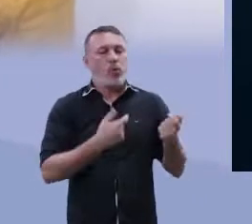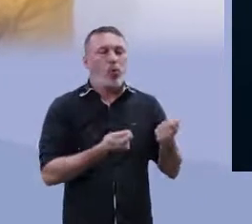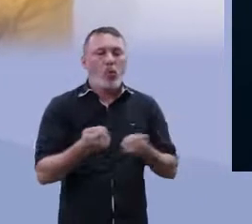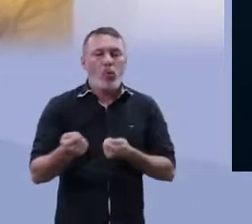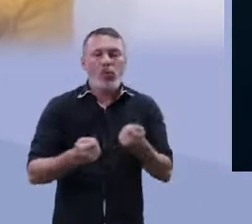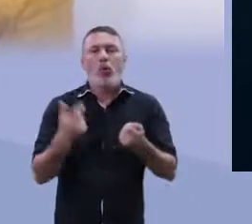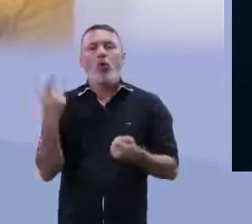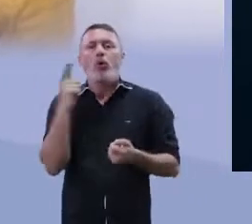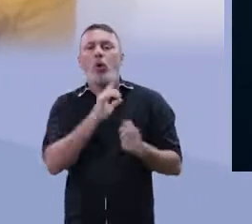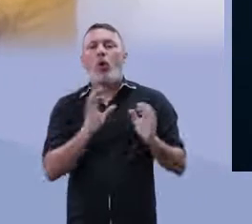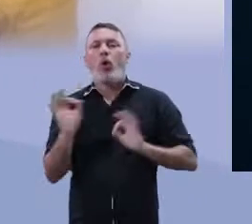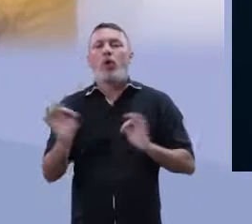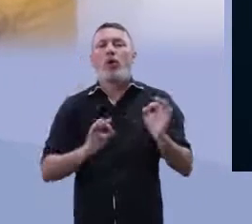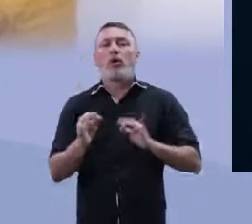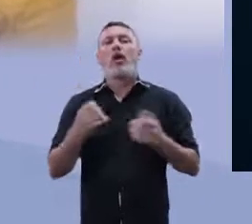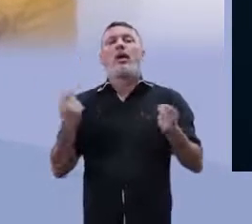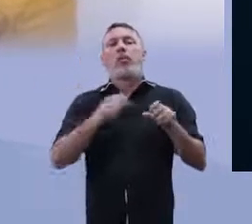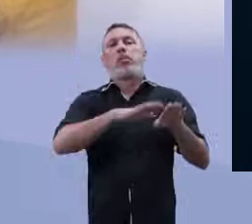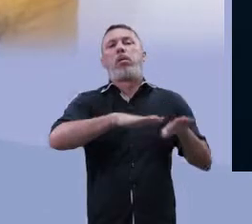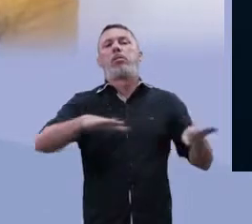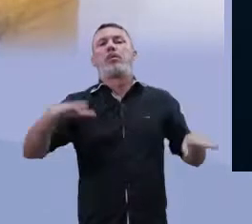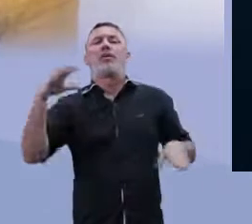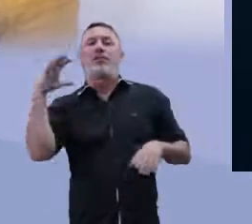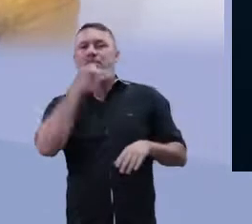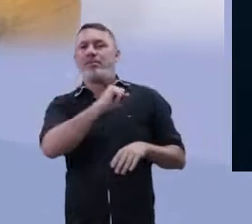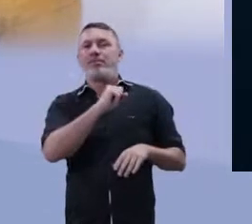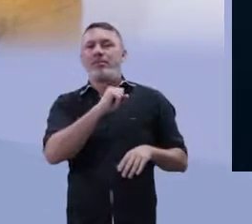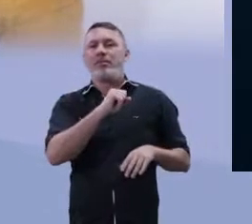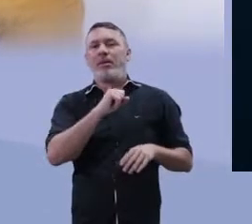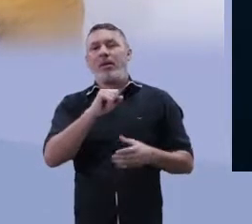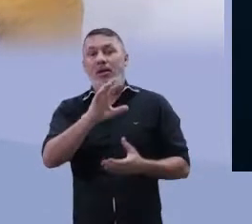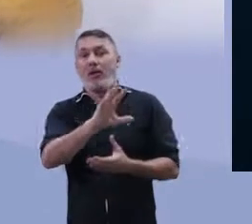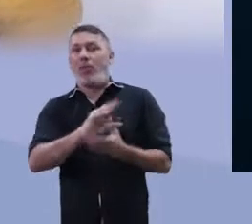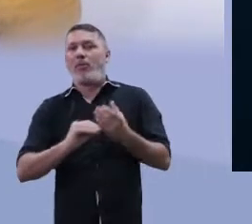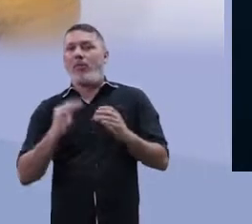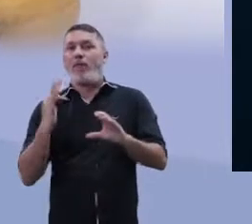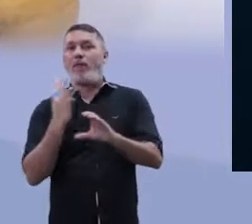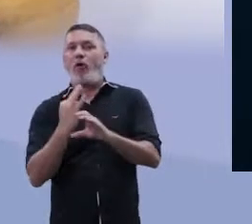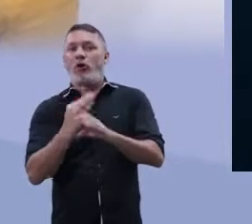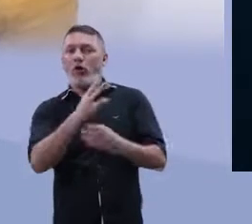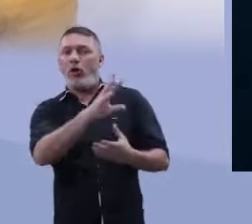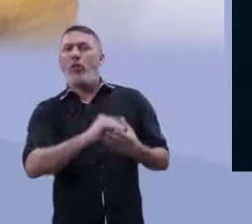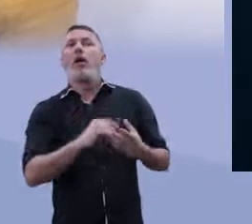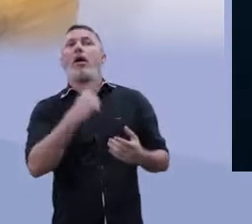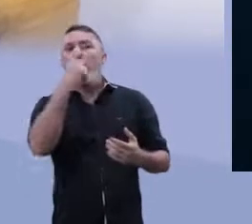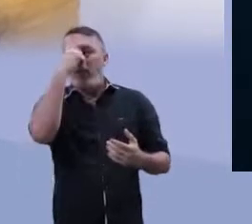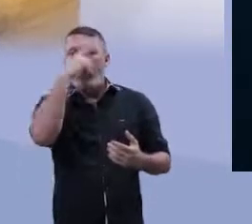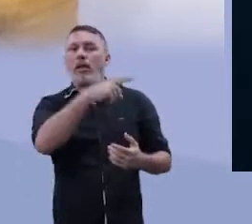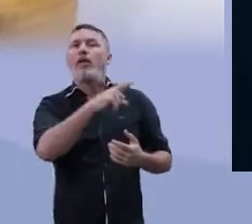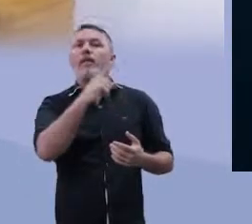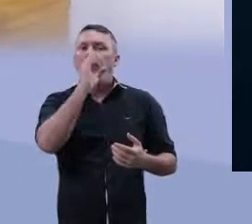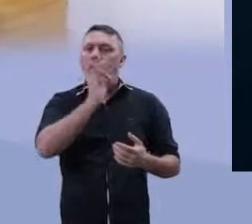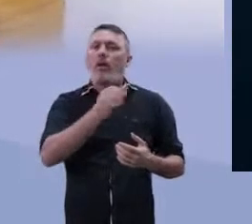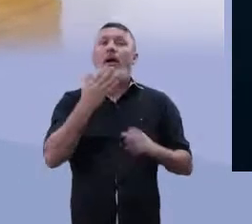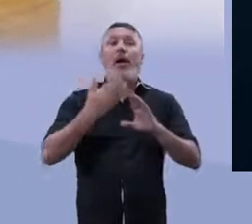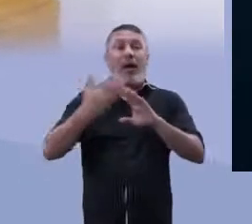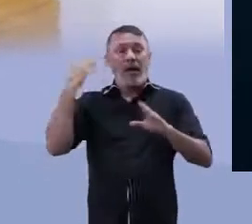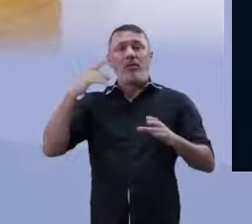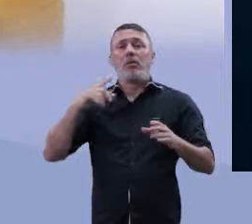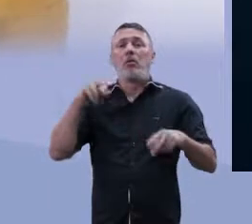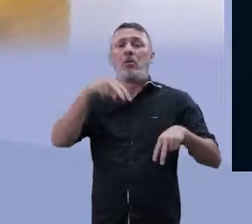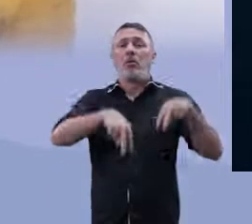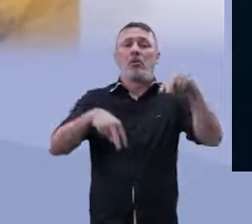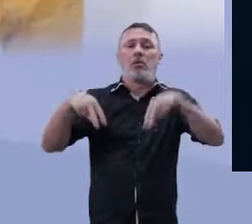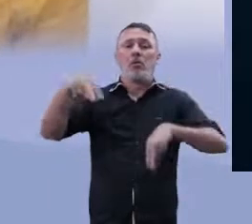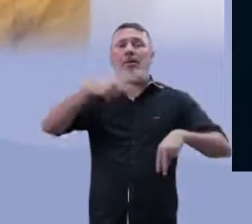processo produtivo, ou mesmo para o patrão. Né? Então, assim sendo, o Taylor ele colocava que esse processo teria que ser